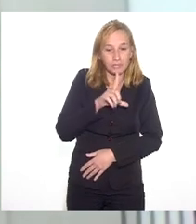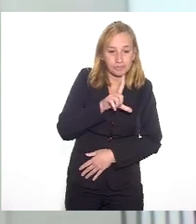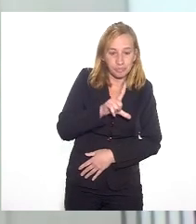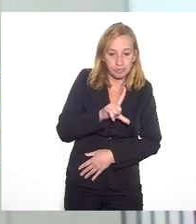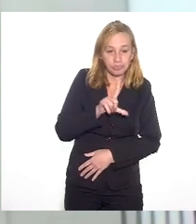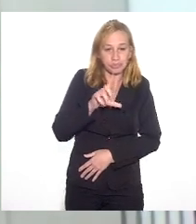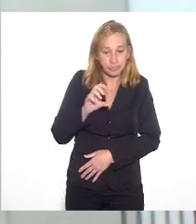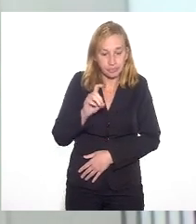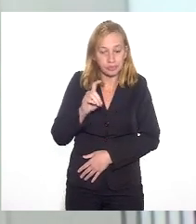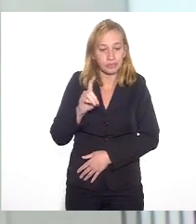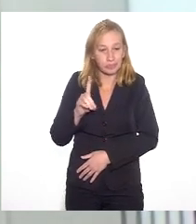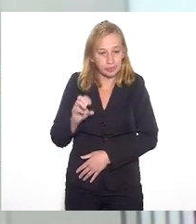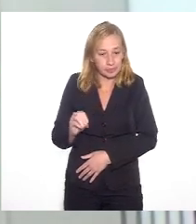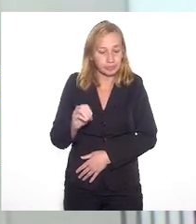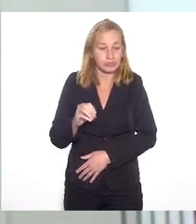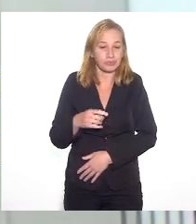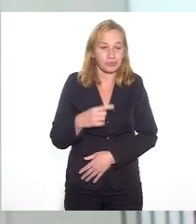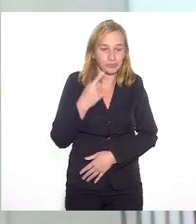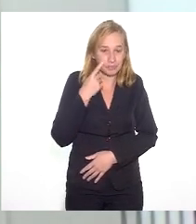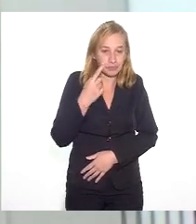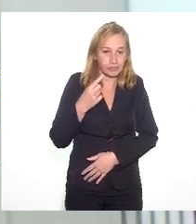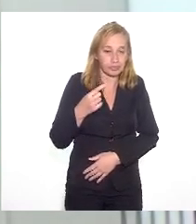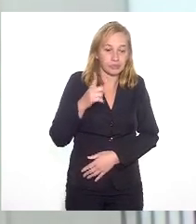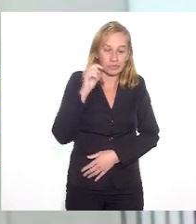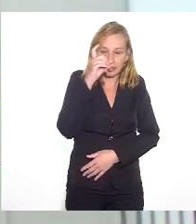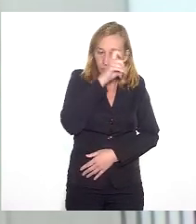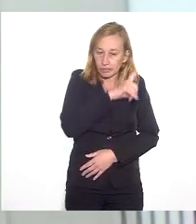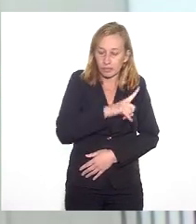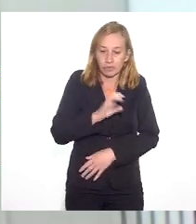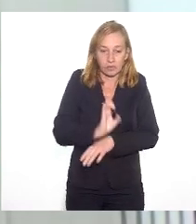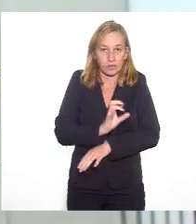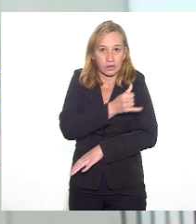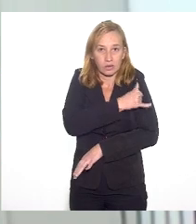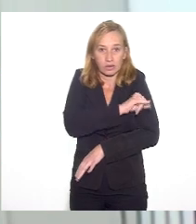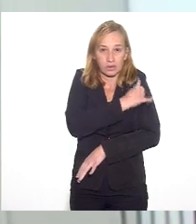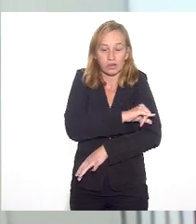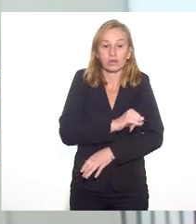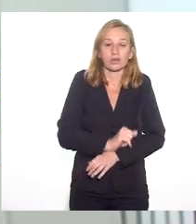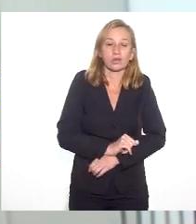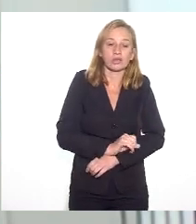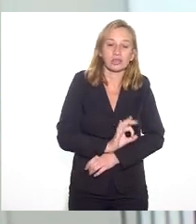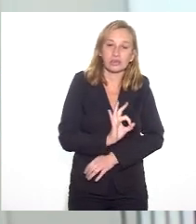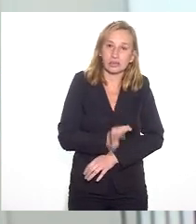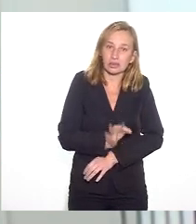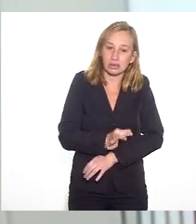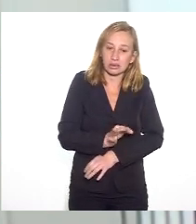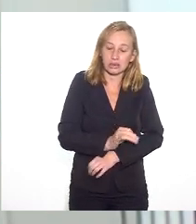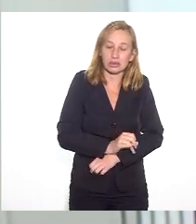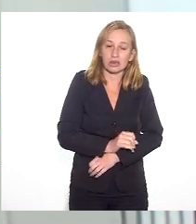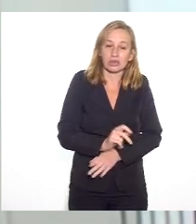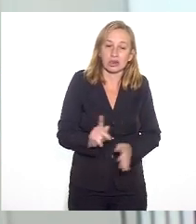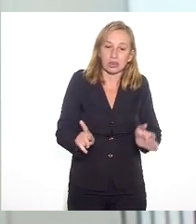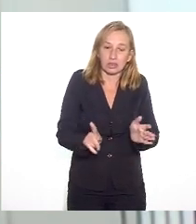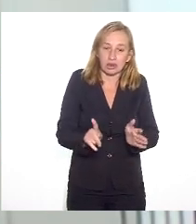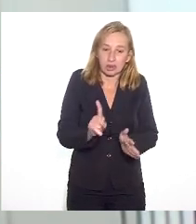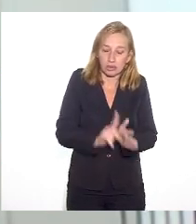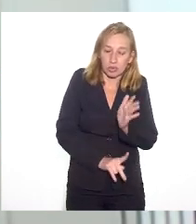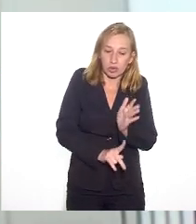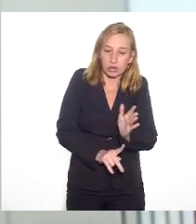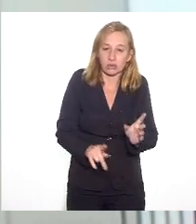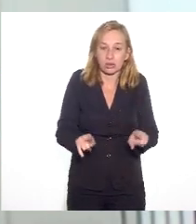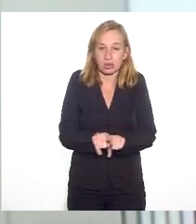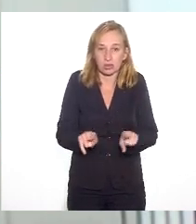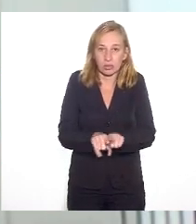isso. Espelha uma dificuldade do Estado do Rio de Janeiro ter, de fato, esse projeto. Além